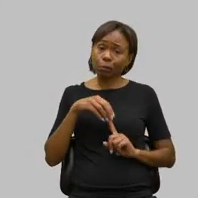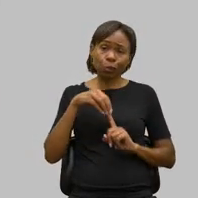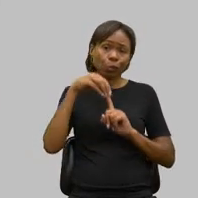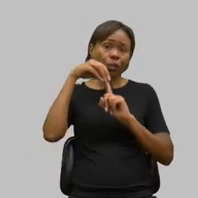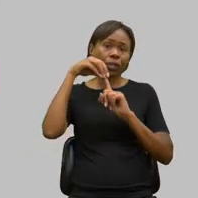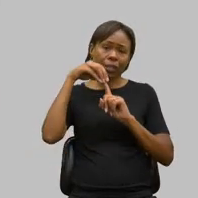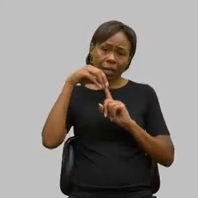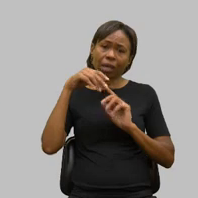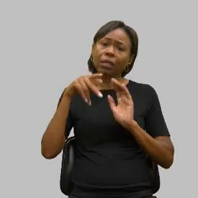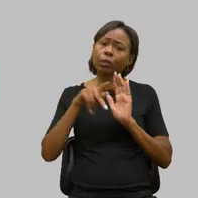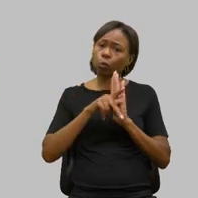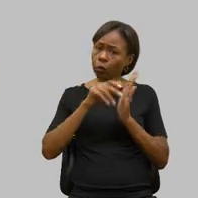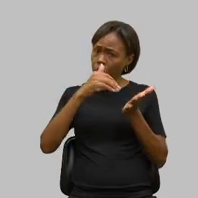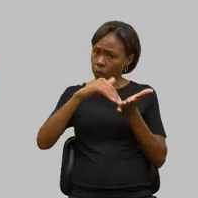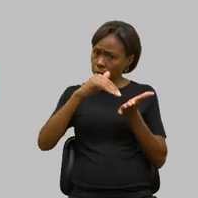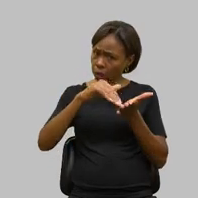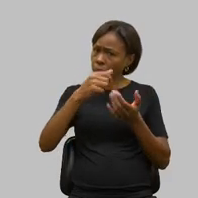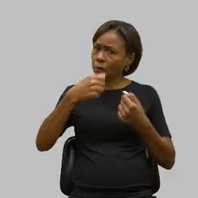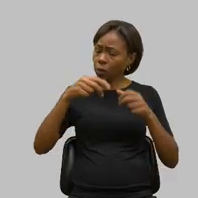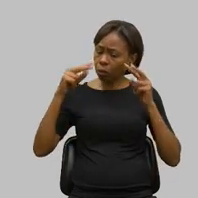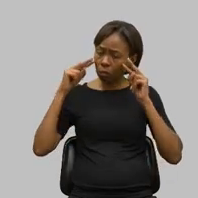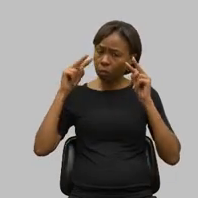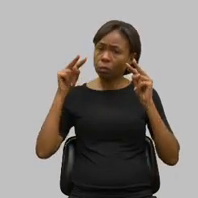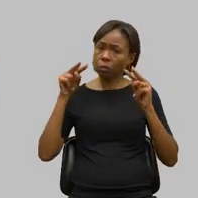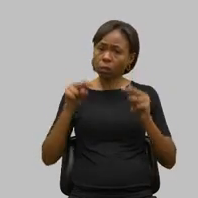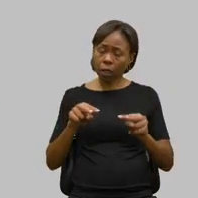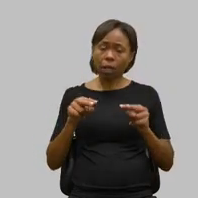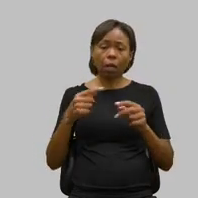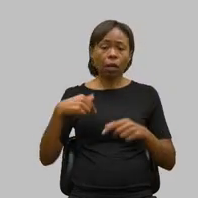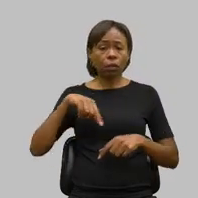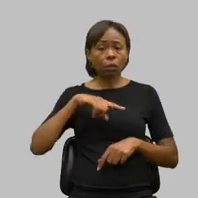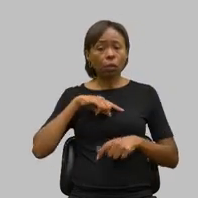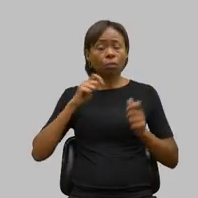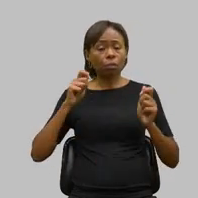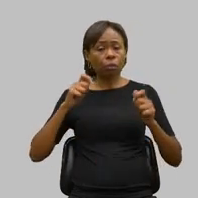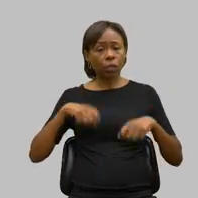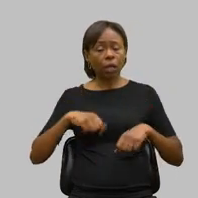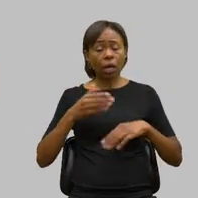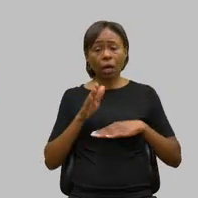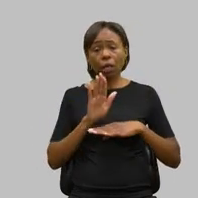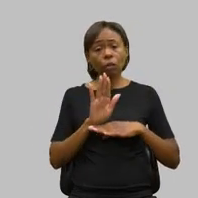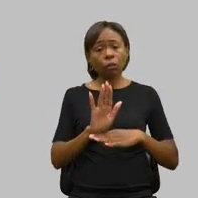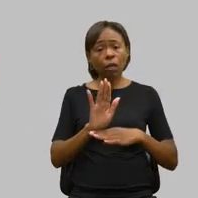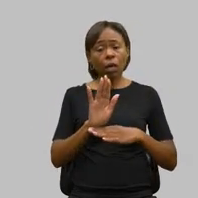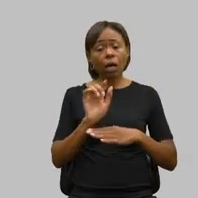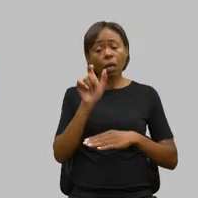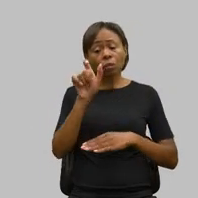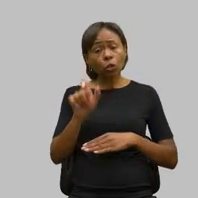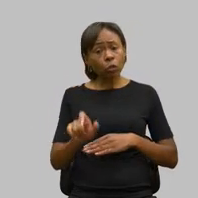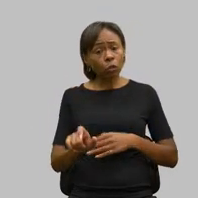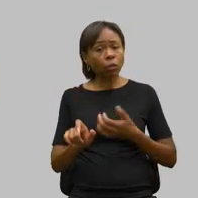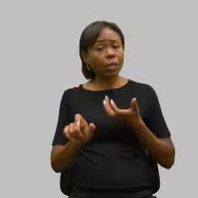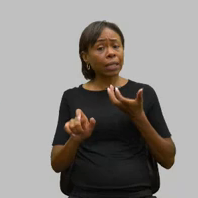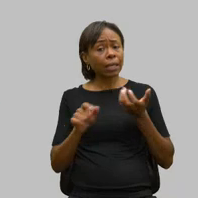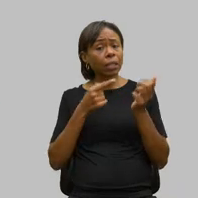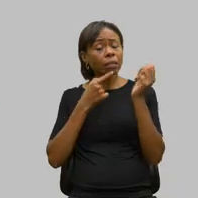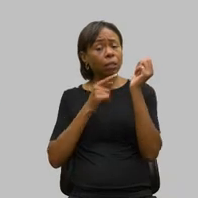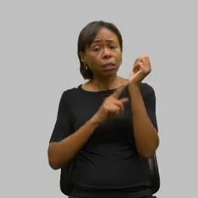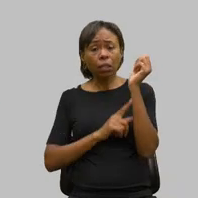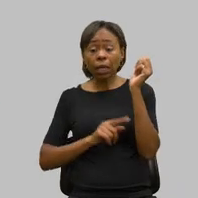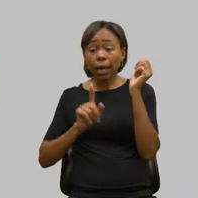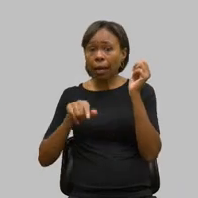adotada pela secretaria, para que nós possamos também facilitar a vida desses doadores, que são de fundamental